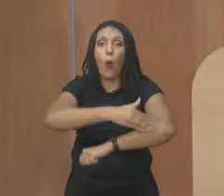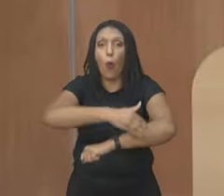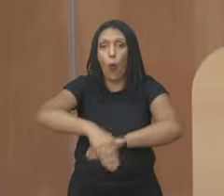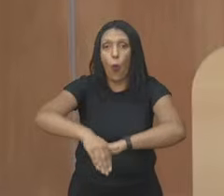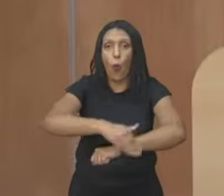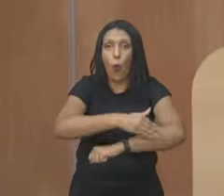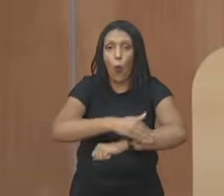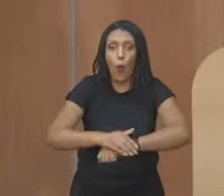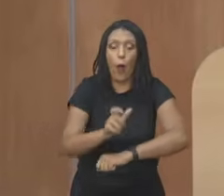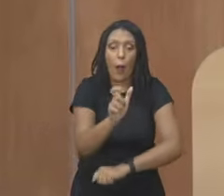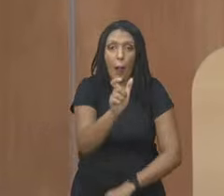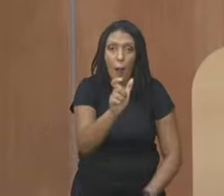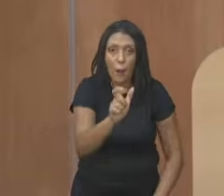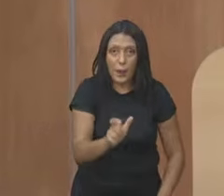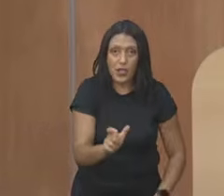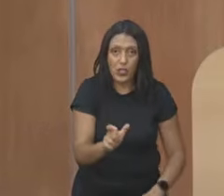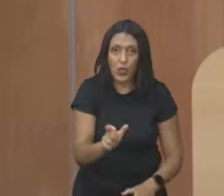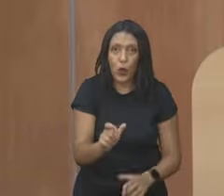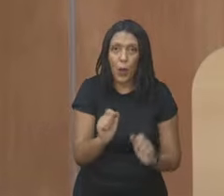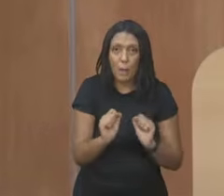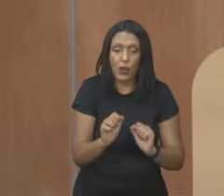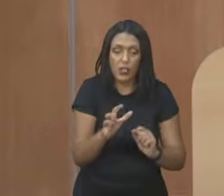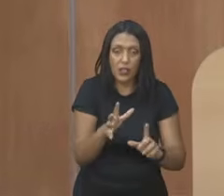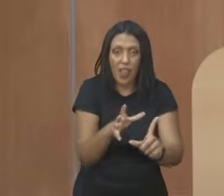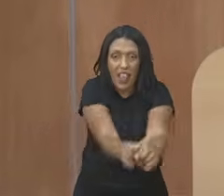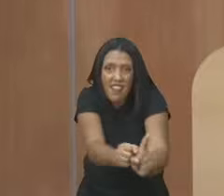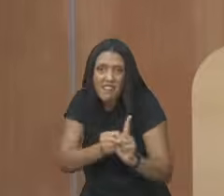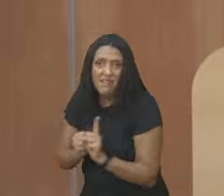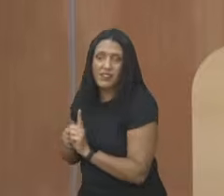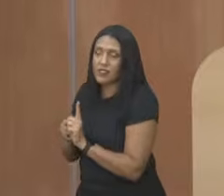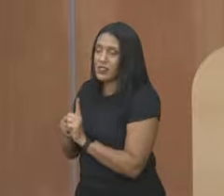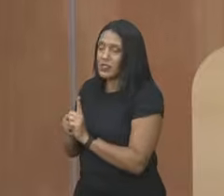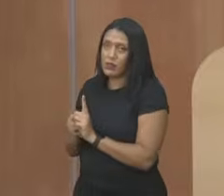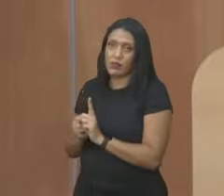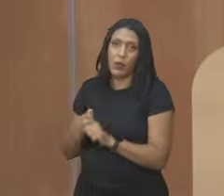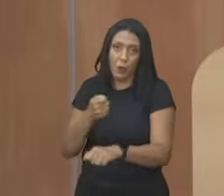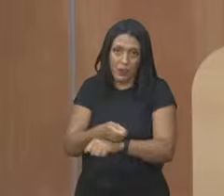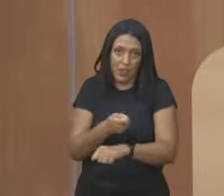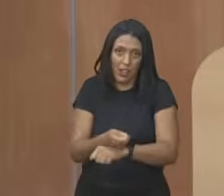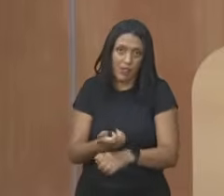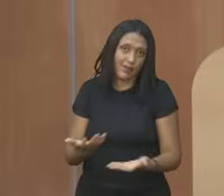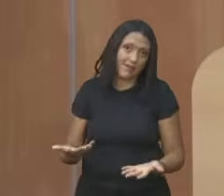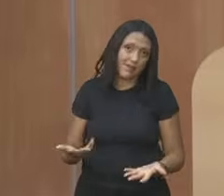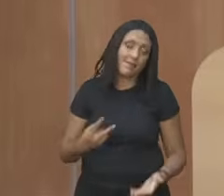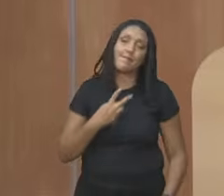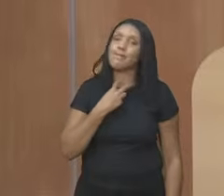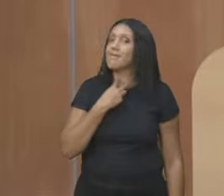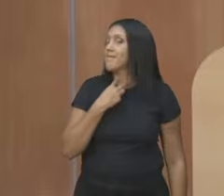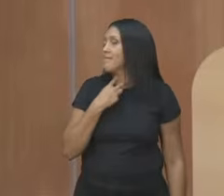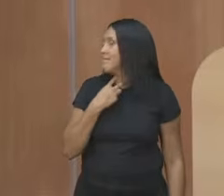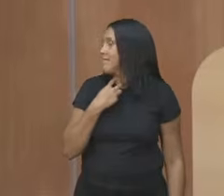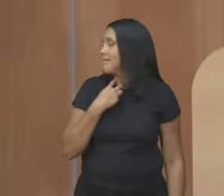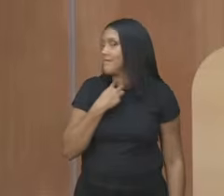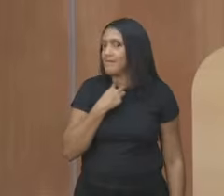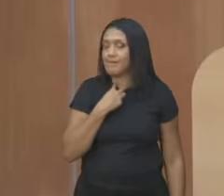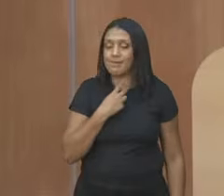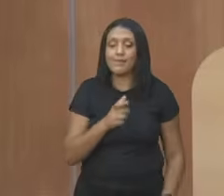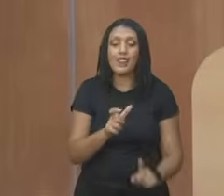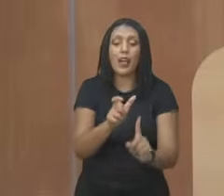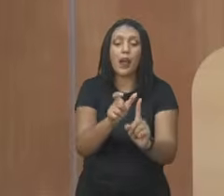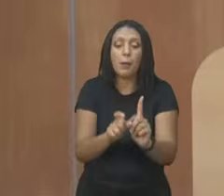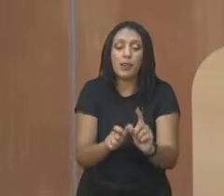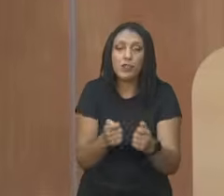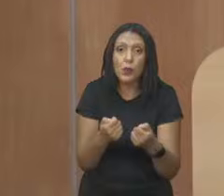celular, já filmando, se eles pegarem a força e levar para a entidade, ele